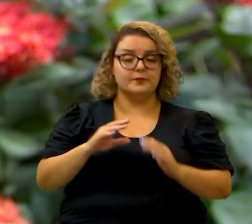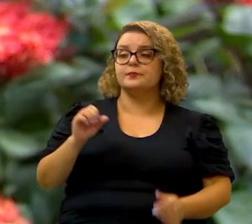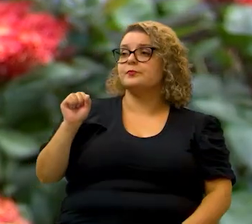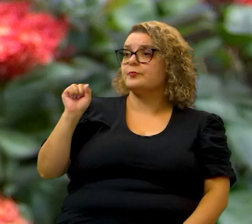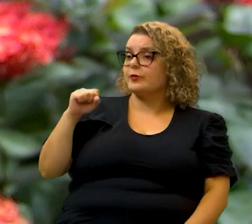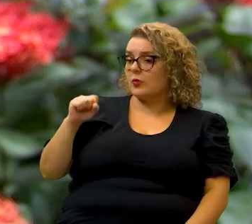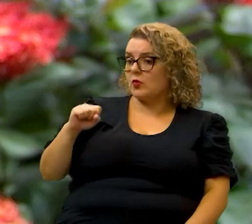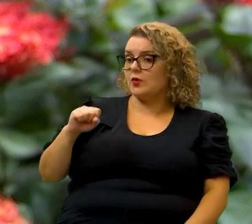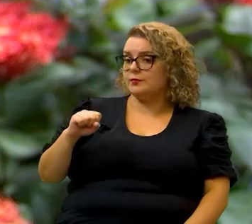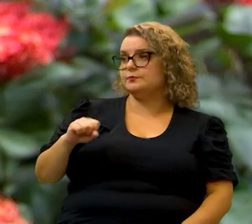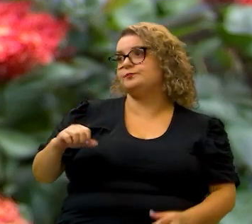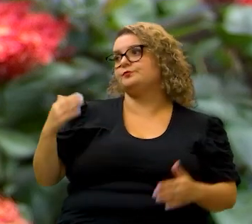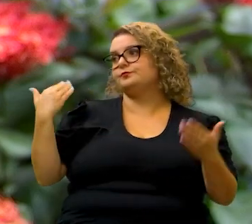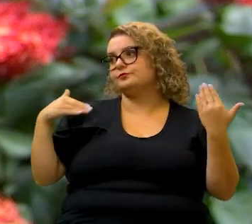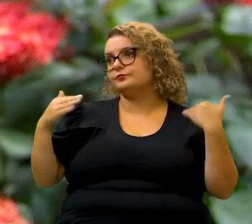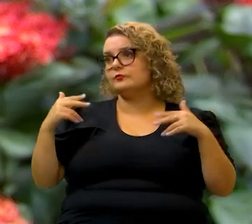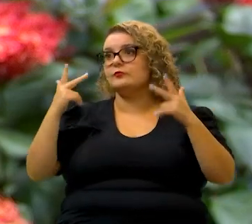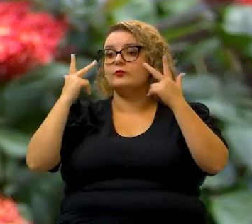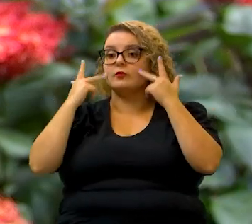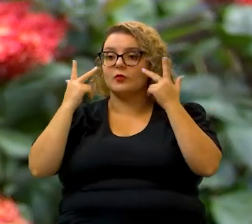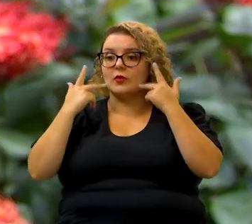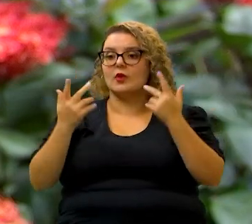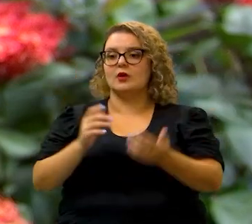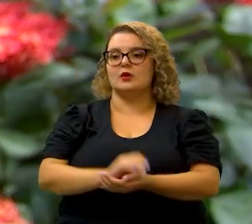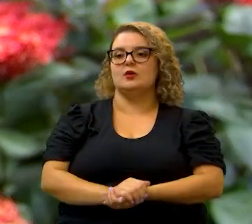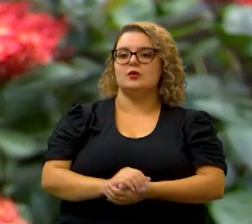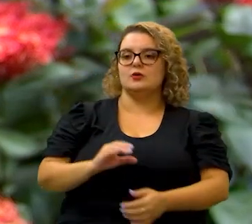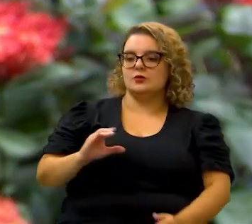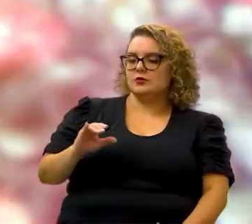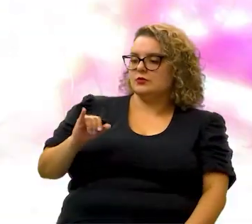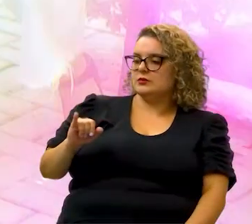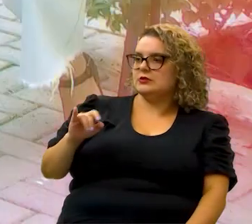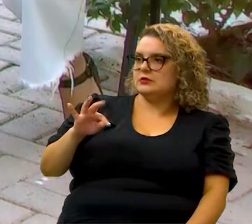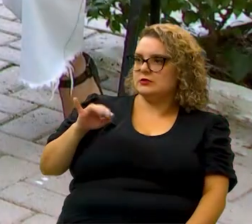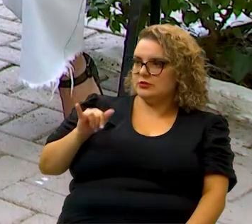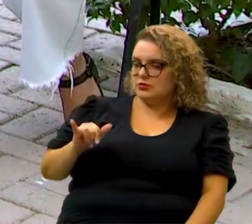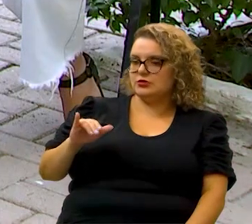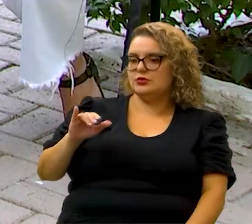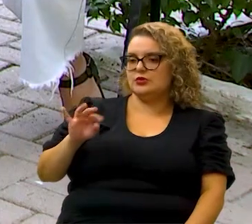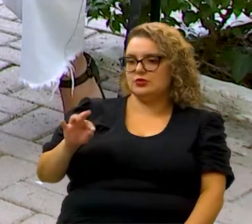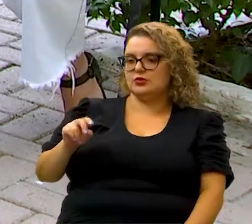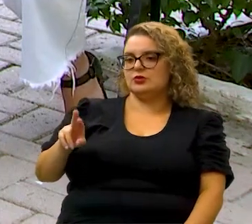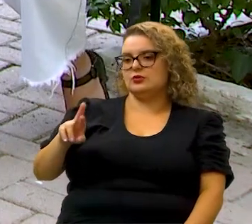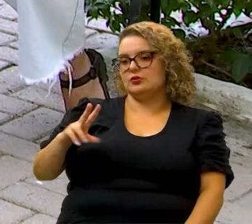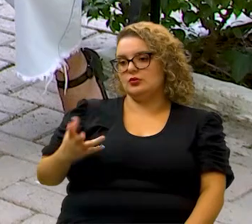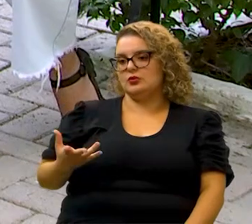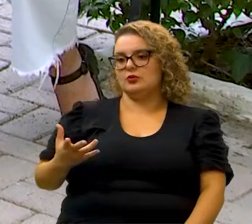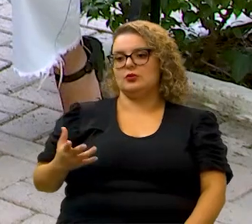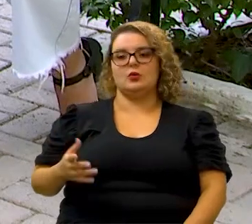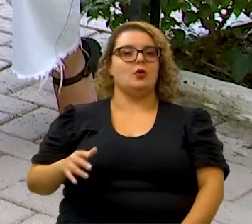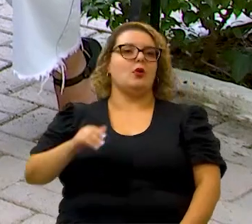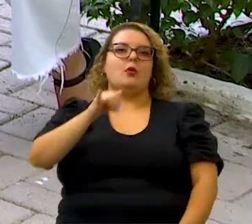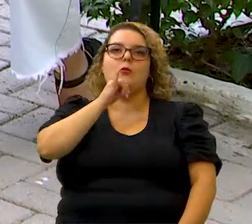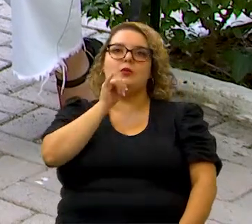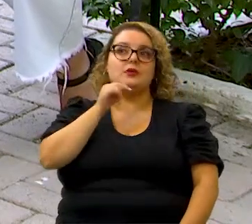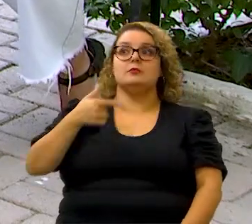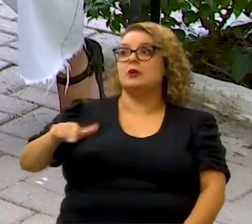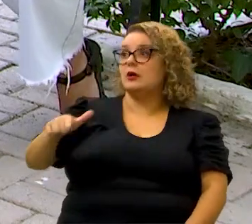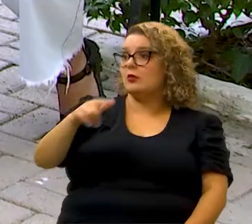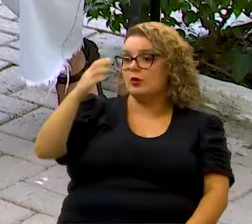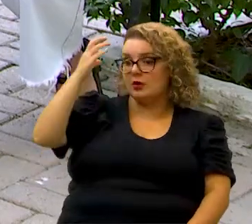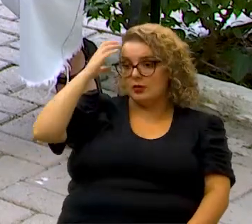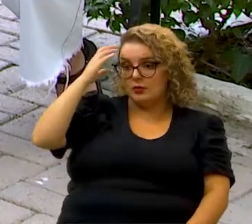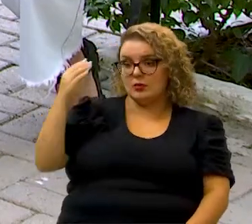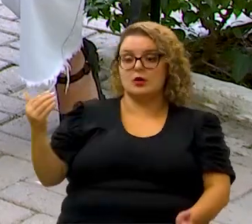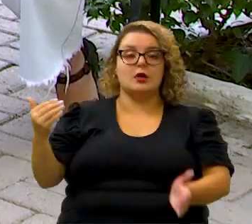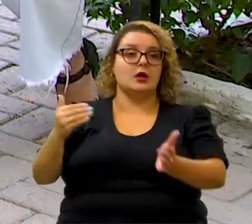de passear fora daqui? Sim. Essa questão do passeio normalmente é o City Tour, né, onde eles vão em alguns espaços do município de Campinas, por exemplo,